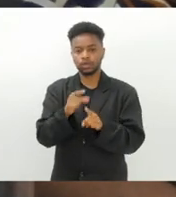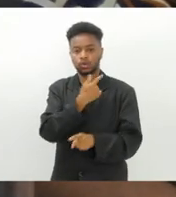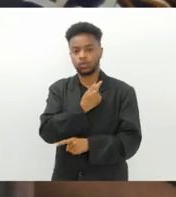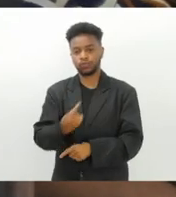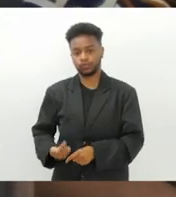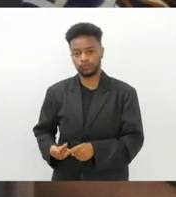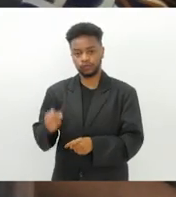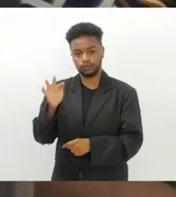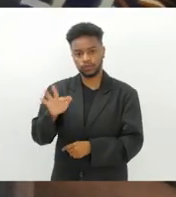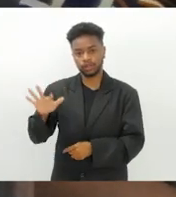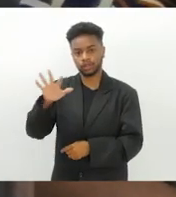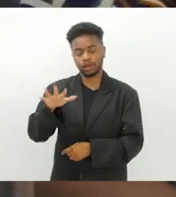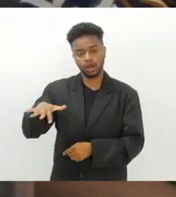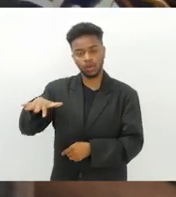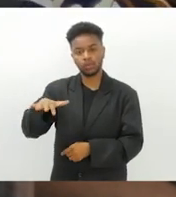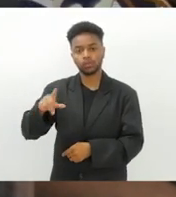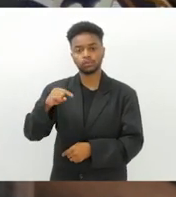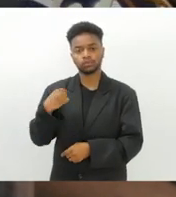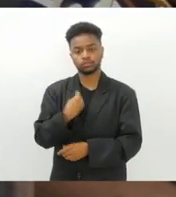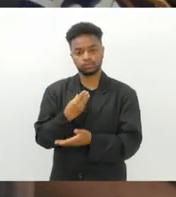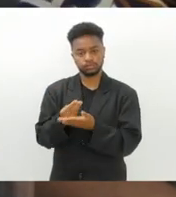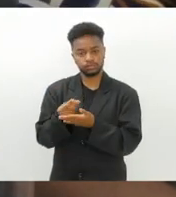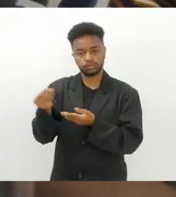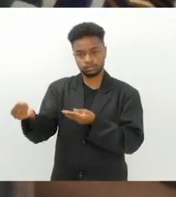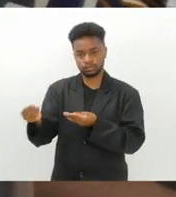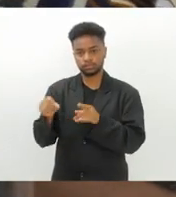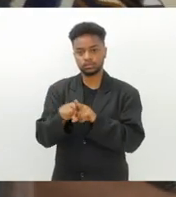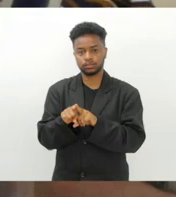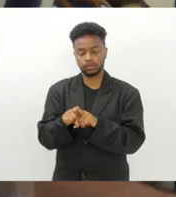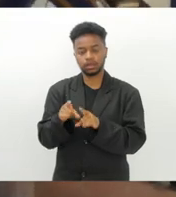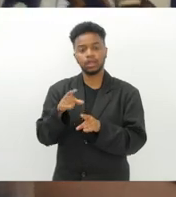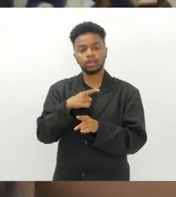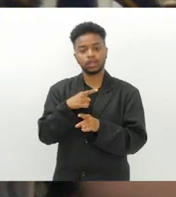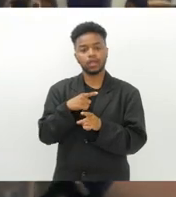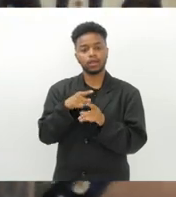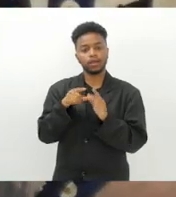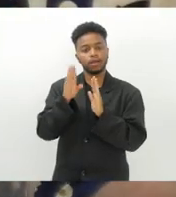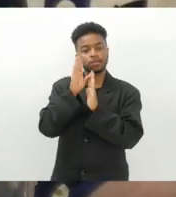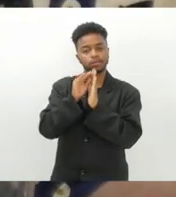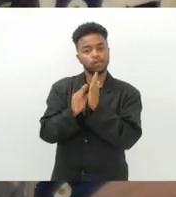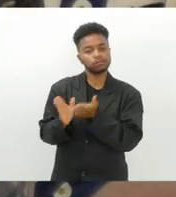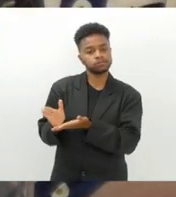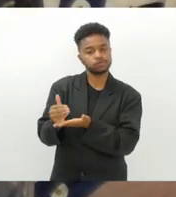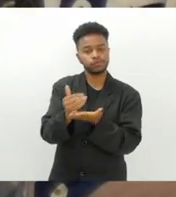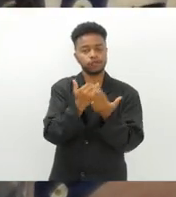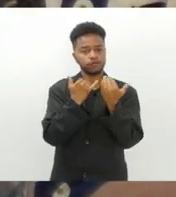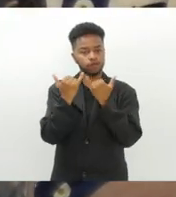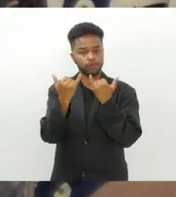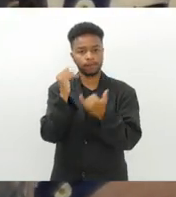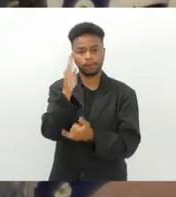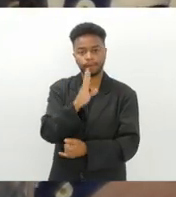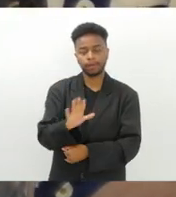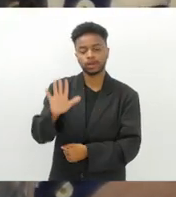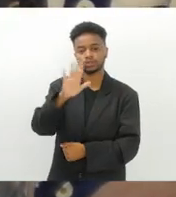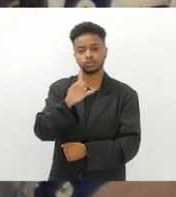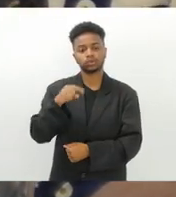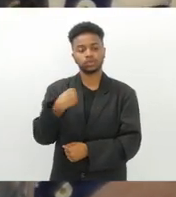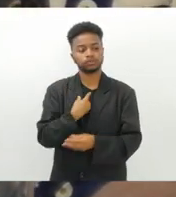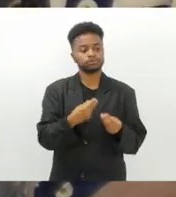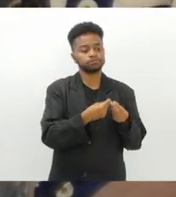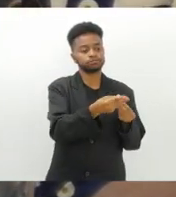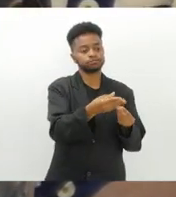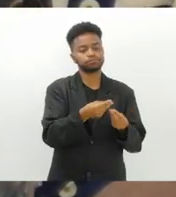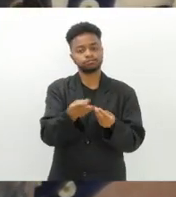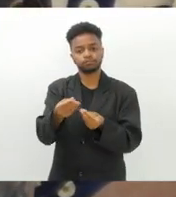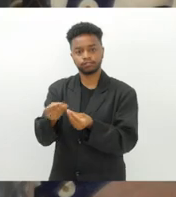federal, de competência do governo federal, também vai ser entregue. Então, reunimos todas essas informações a nível Brasil e a gente vai dividir as competências. E, com certeza, deputado, o